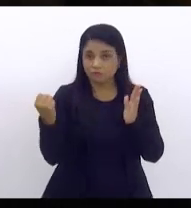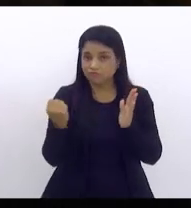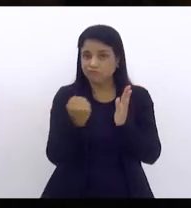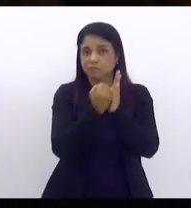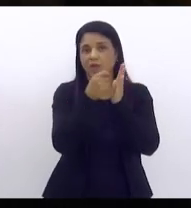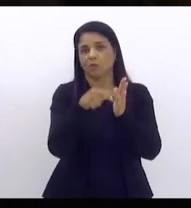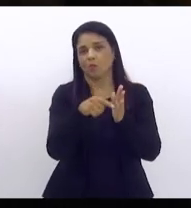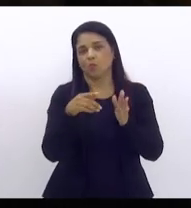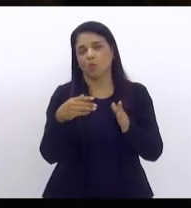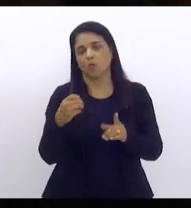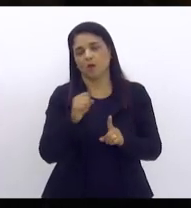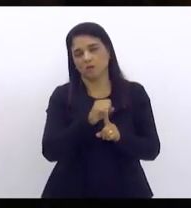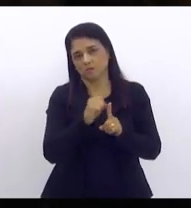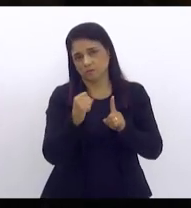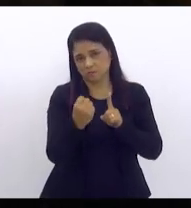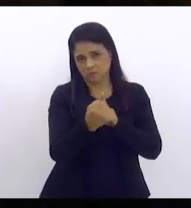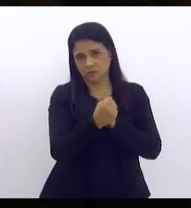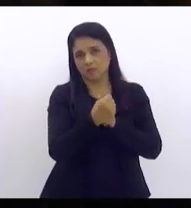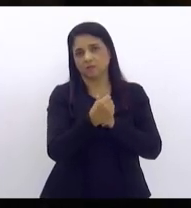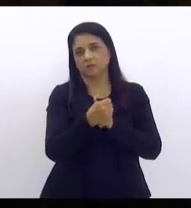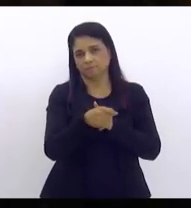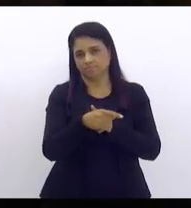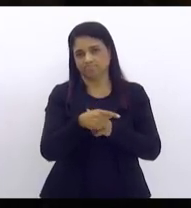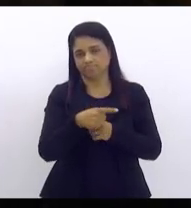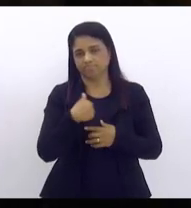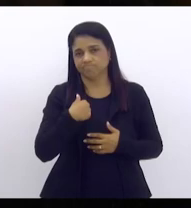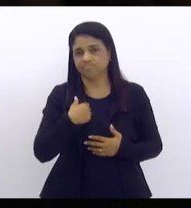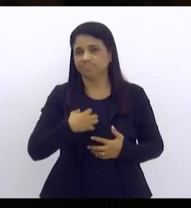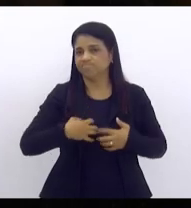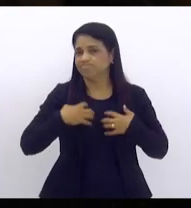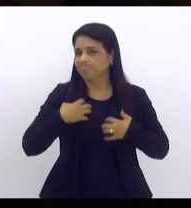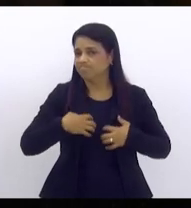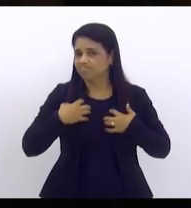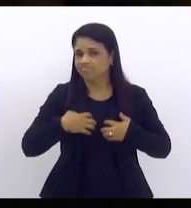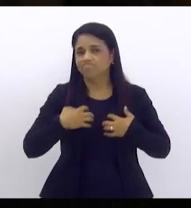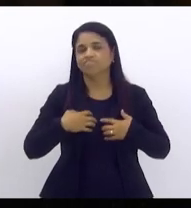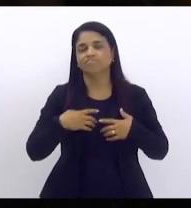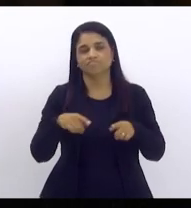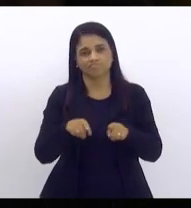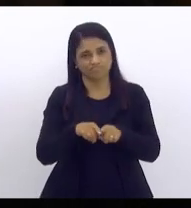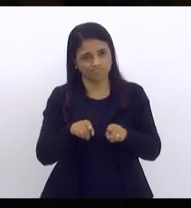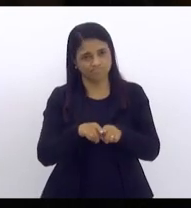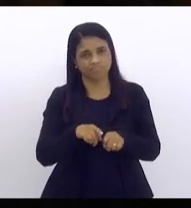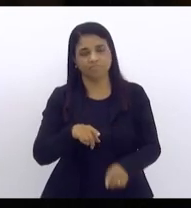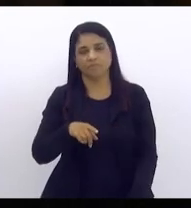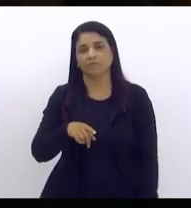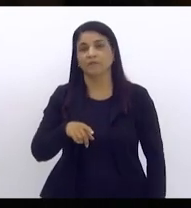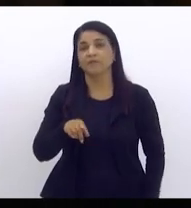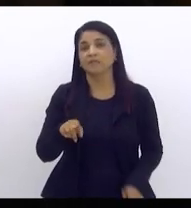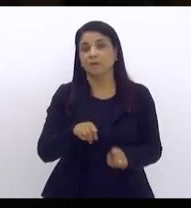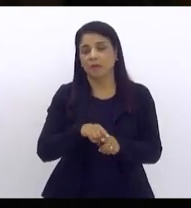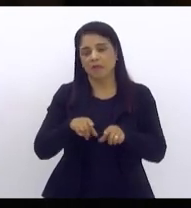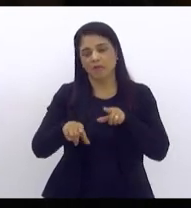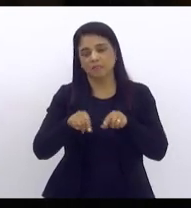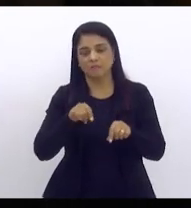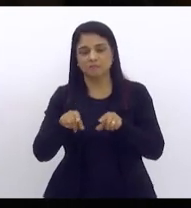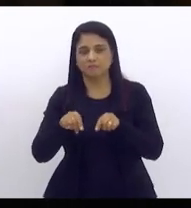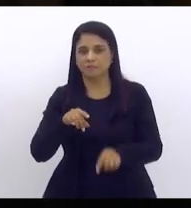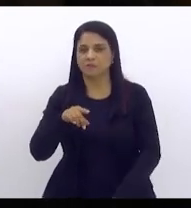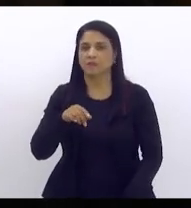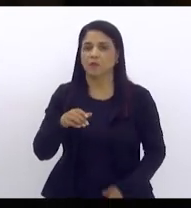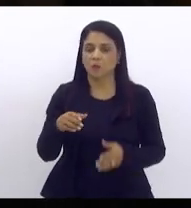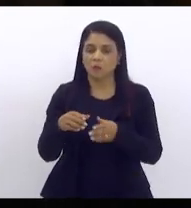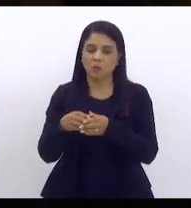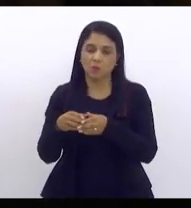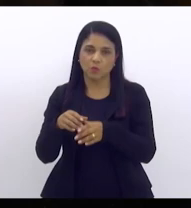fato, a nossa sociedade e causar indignação. Mas a indignação também é seletiva, infelizmente.